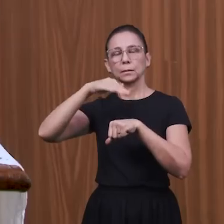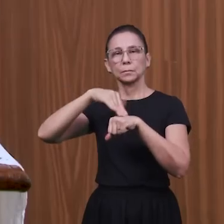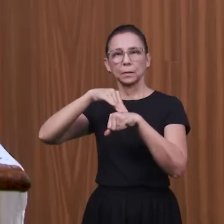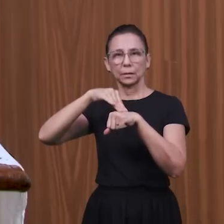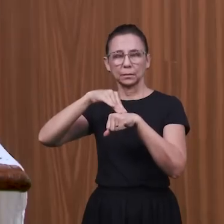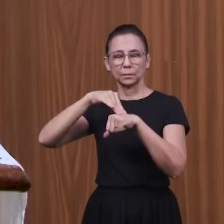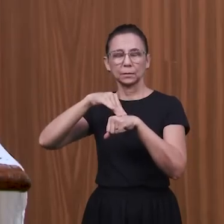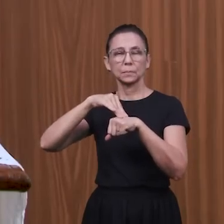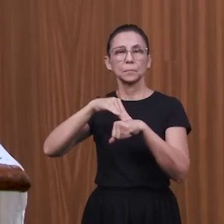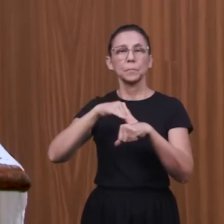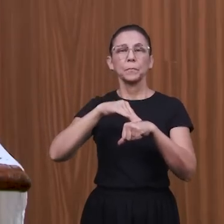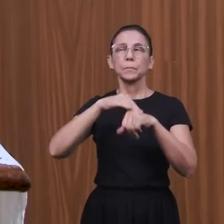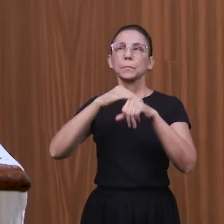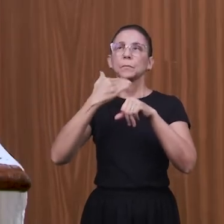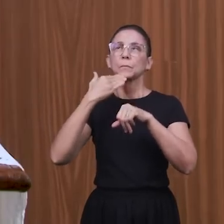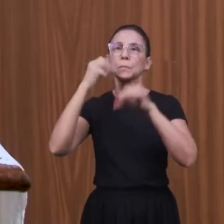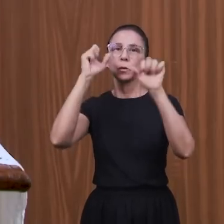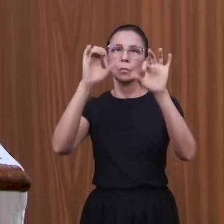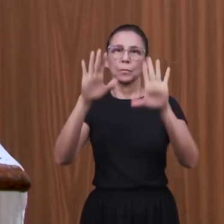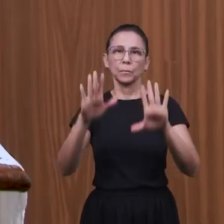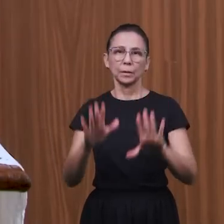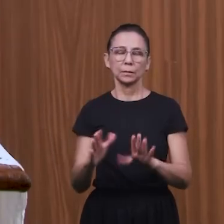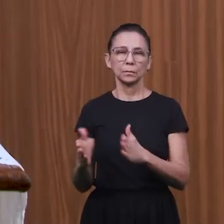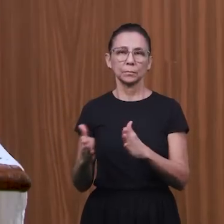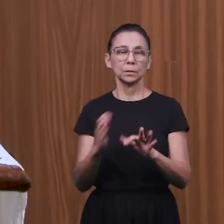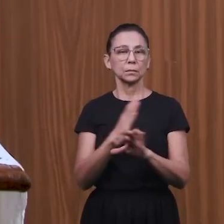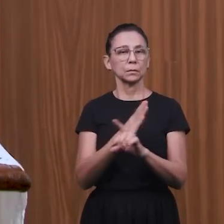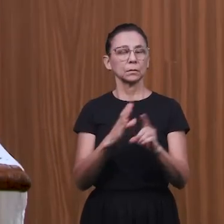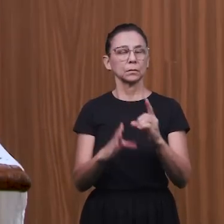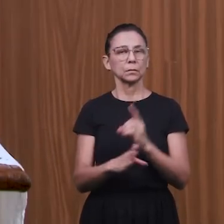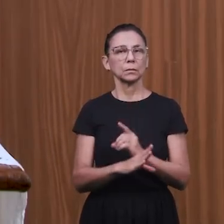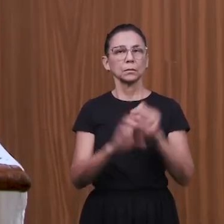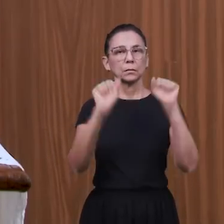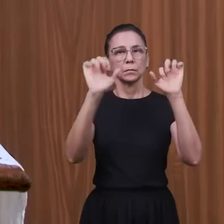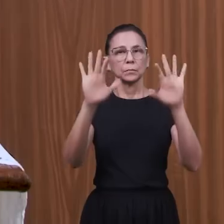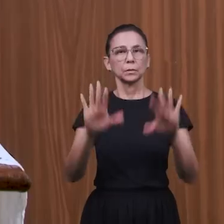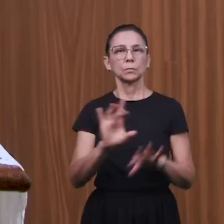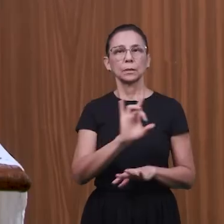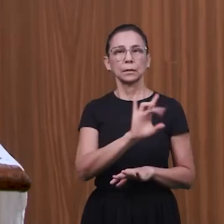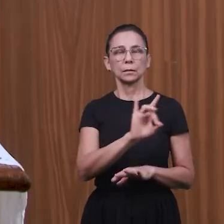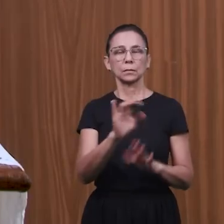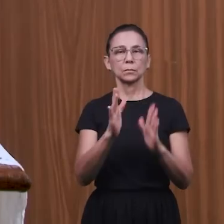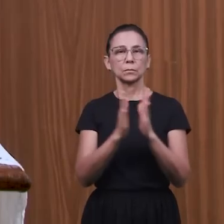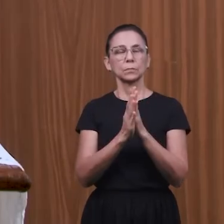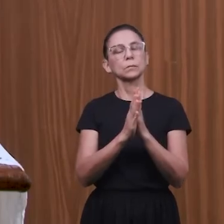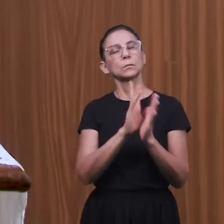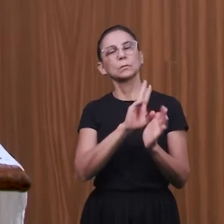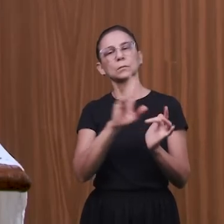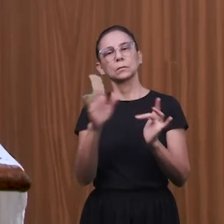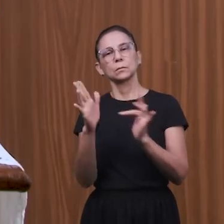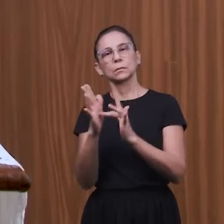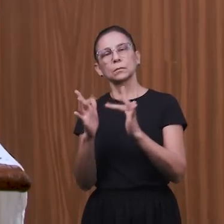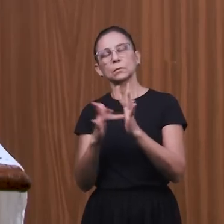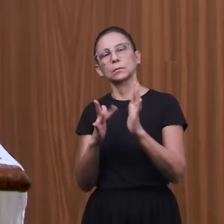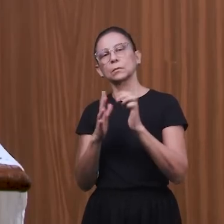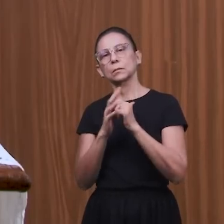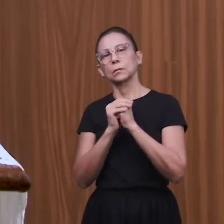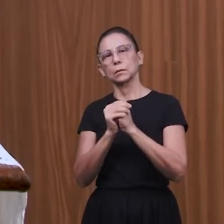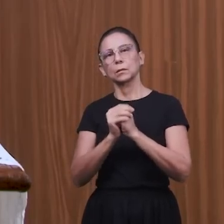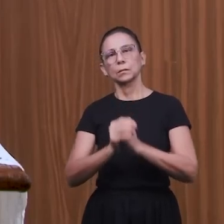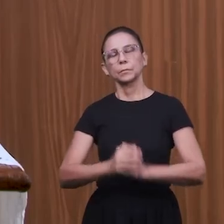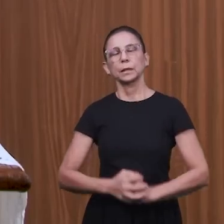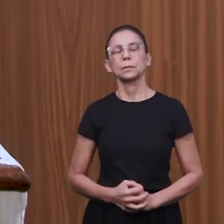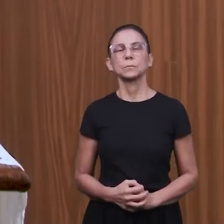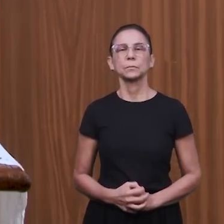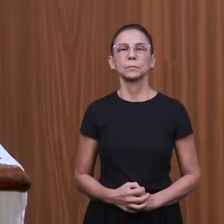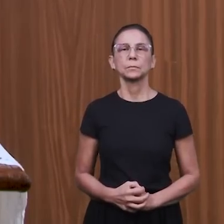Ti. Dá a Tua bênção, então, em todos os atos deste culto, abençoa cada participante, nós oramos em nome do Senhor